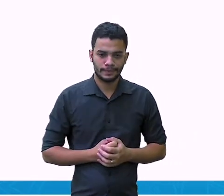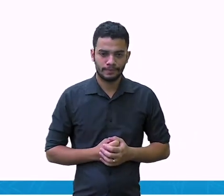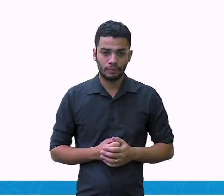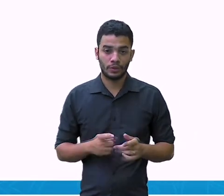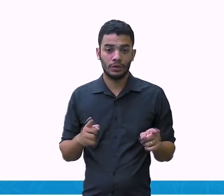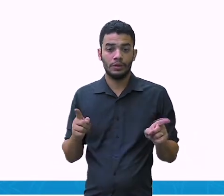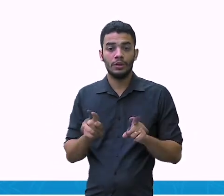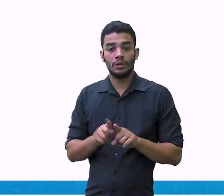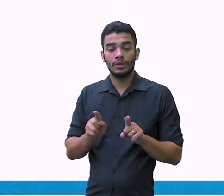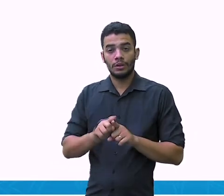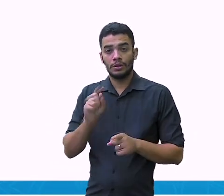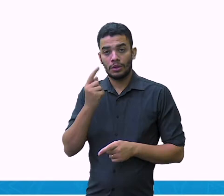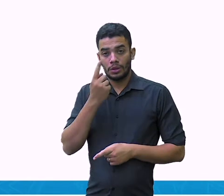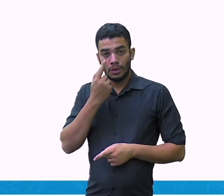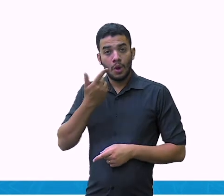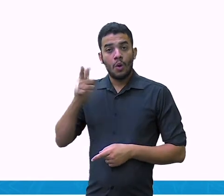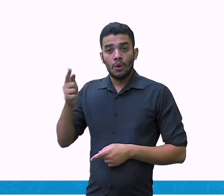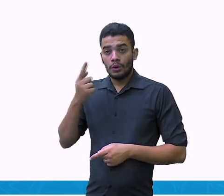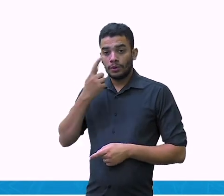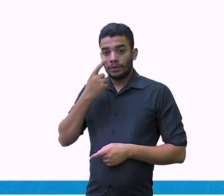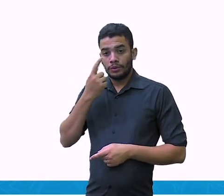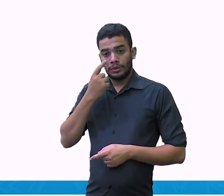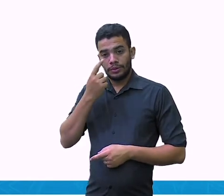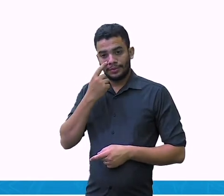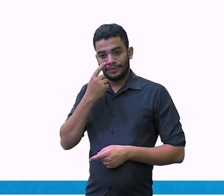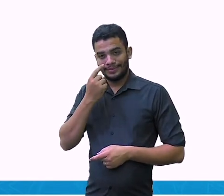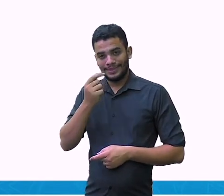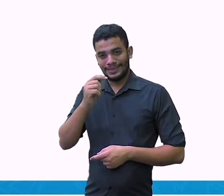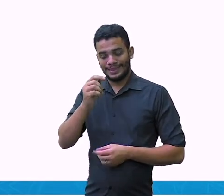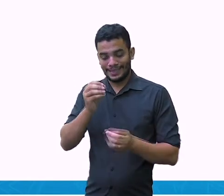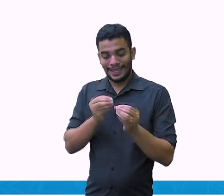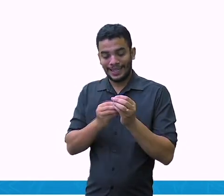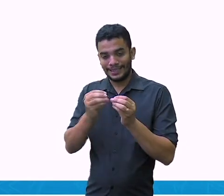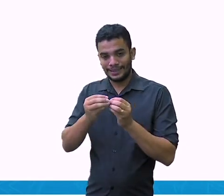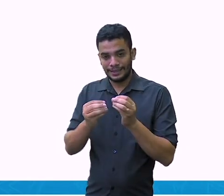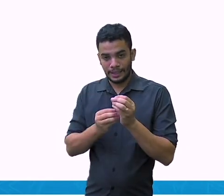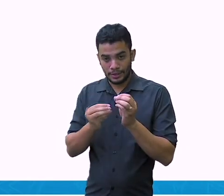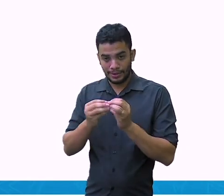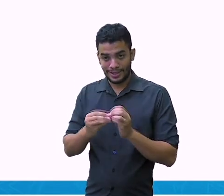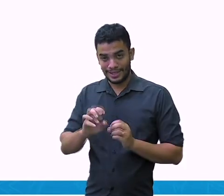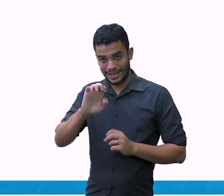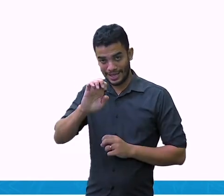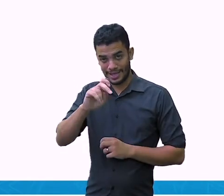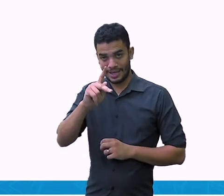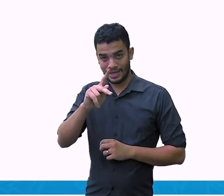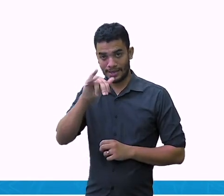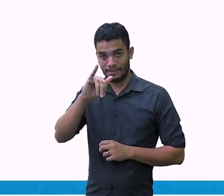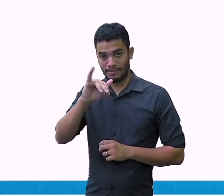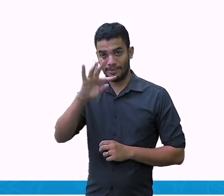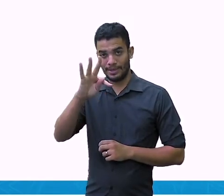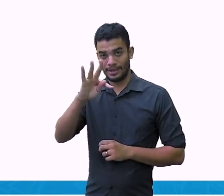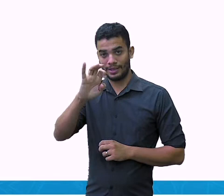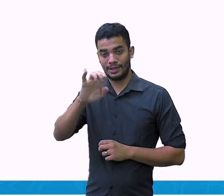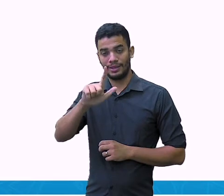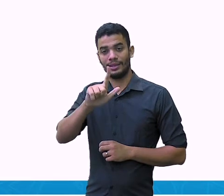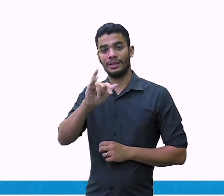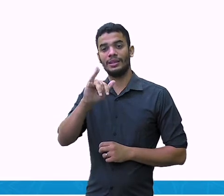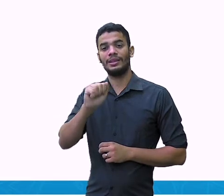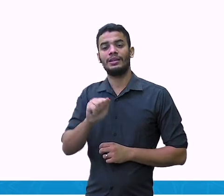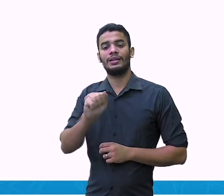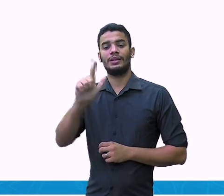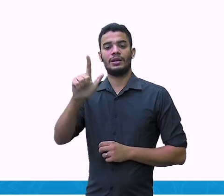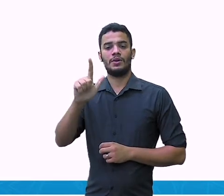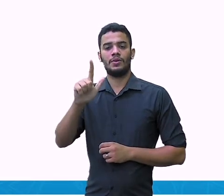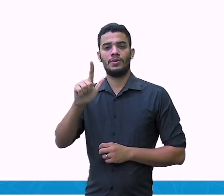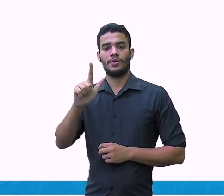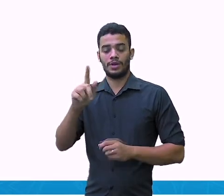Célula epitelial. A célula epitelial, ela forma aí, ó, a pele, né?